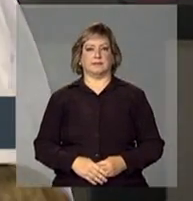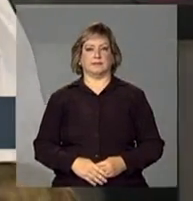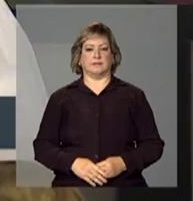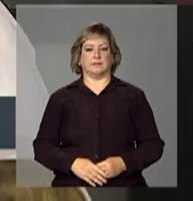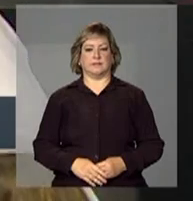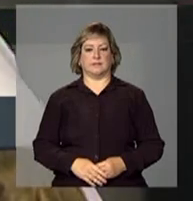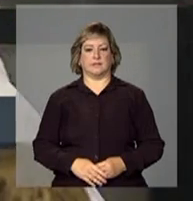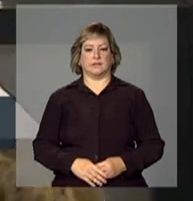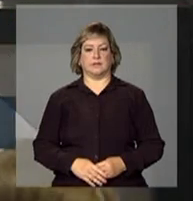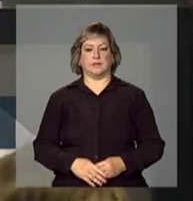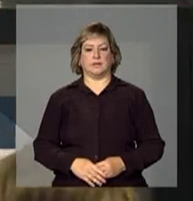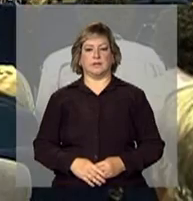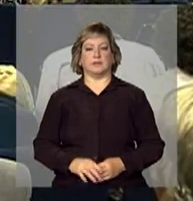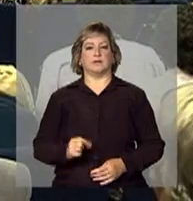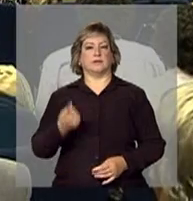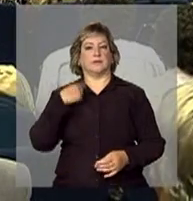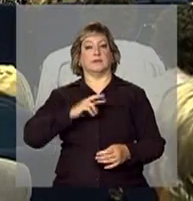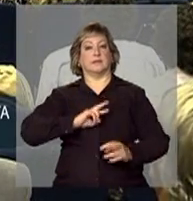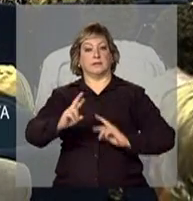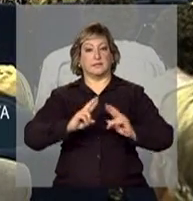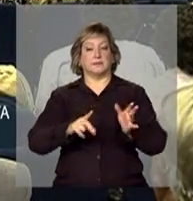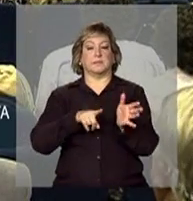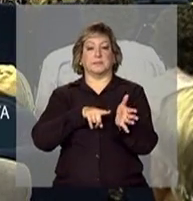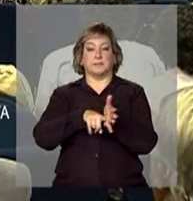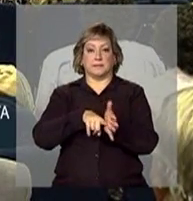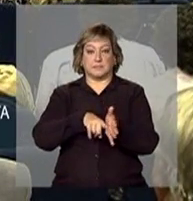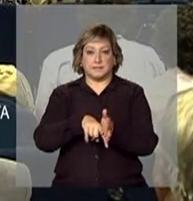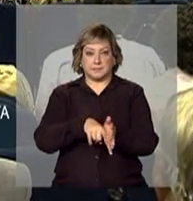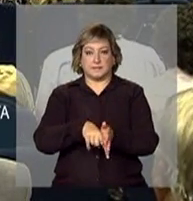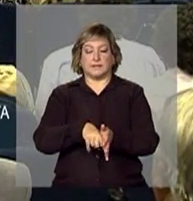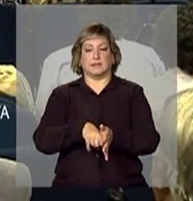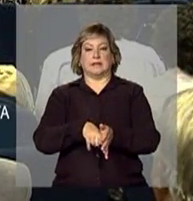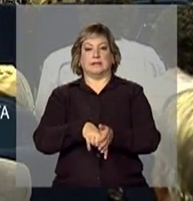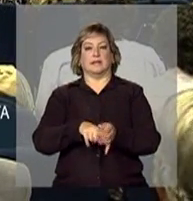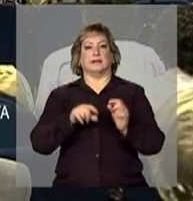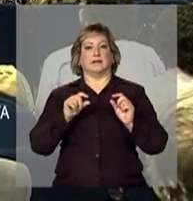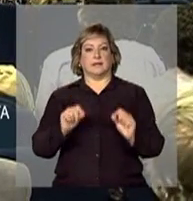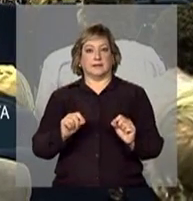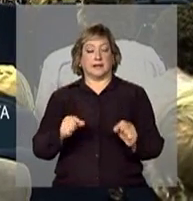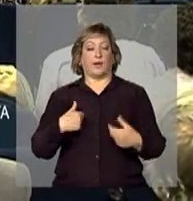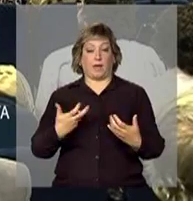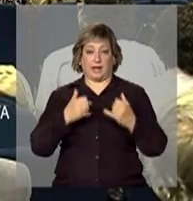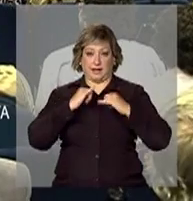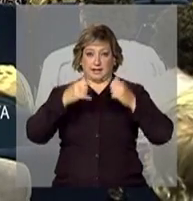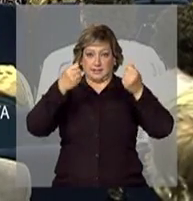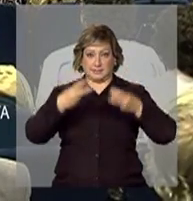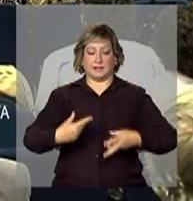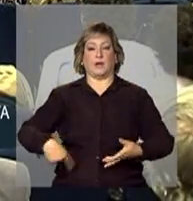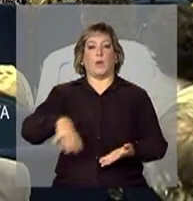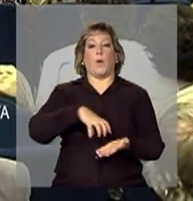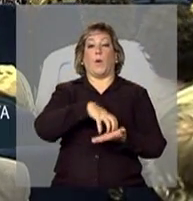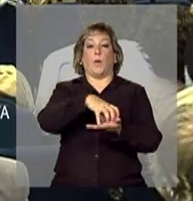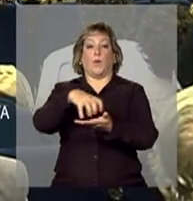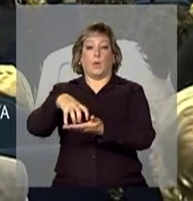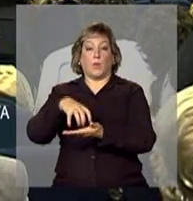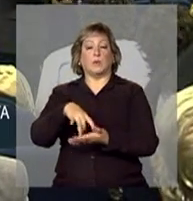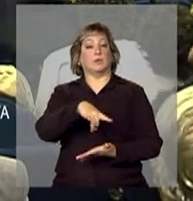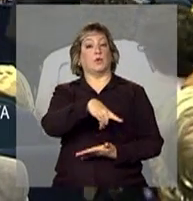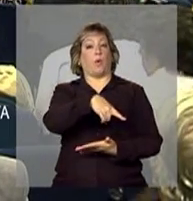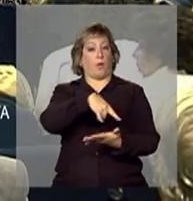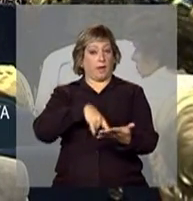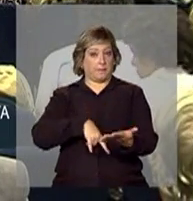são resultados parciais, pesquisa. Eu queria dizer que o conjunto de documentos